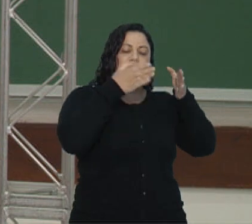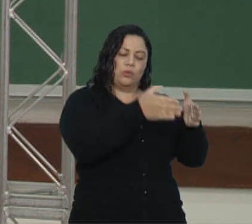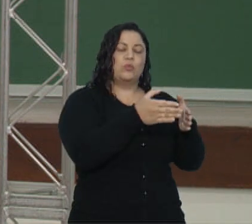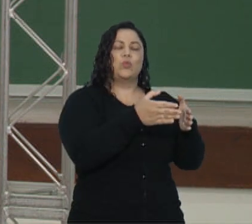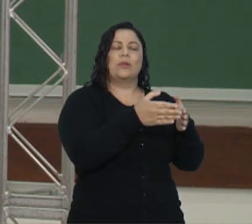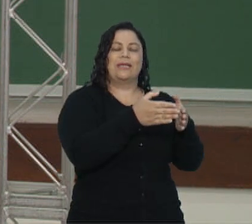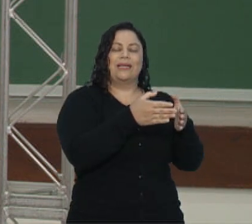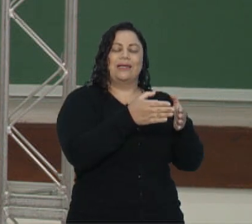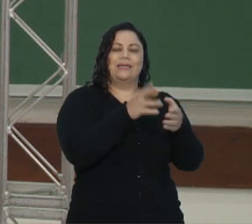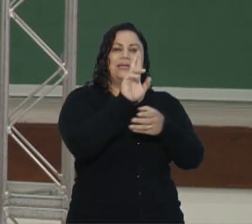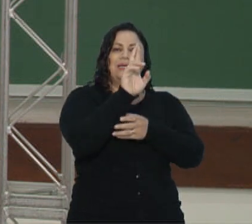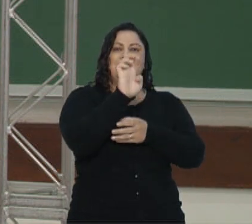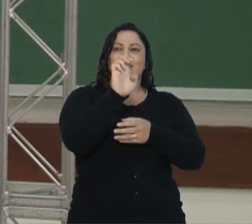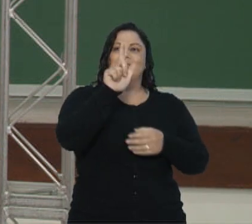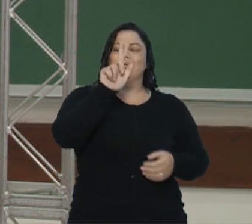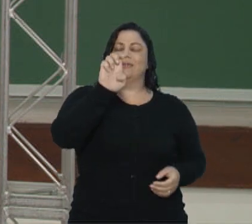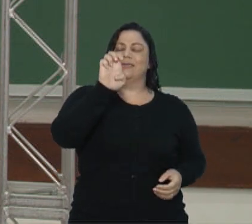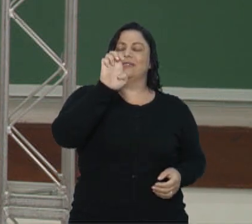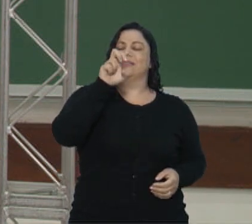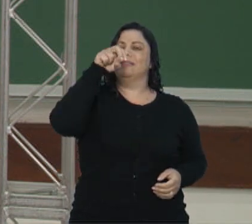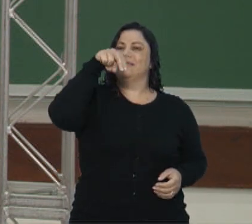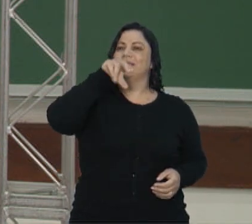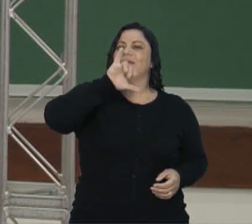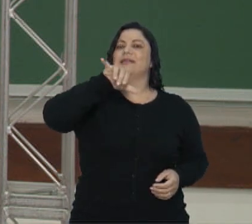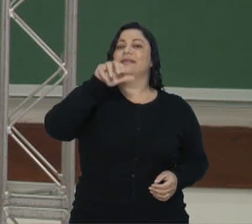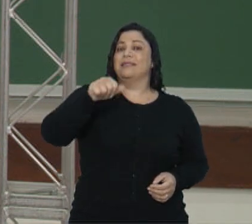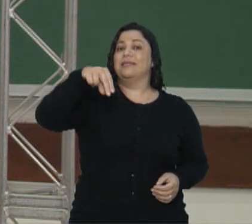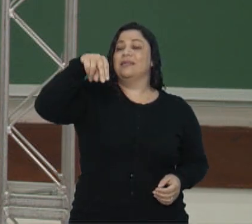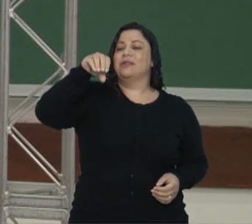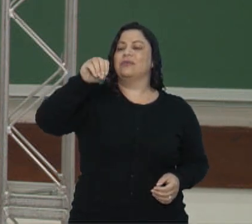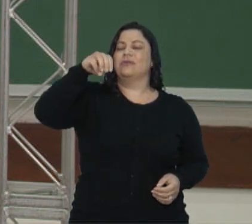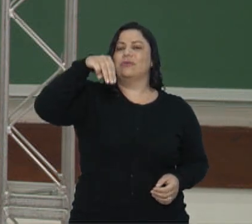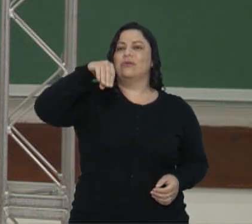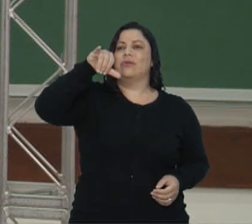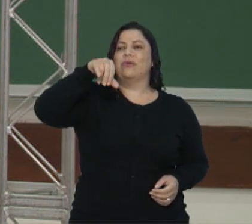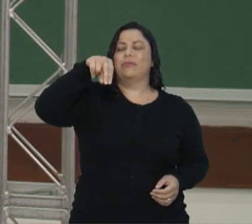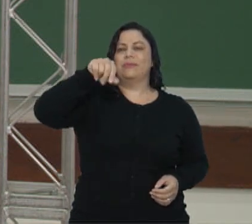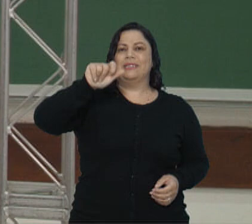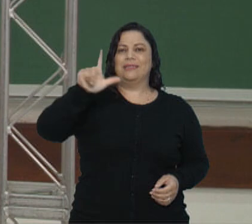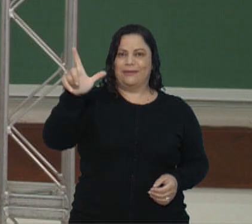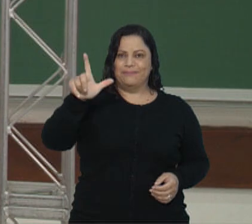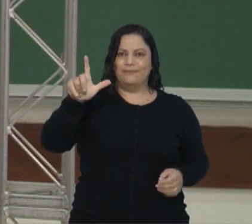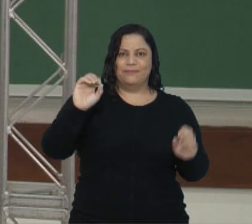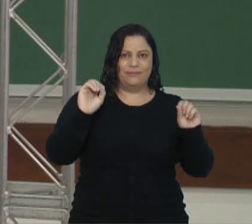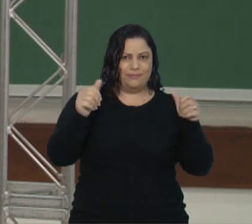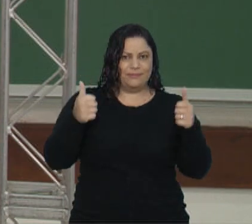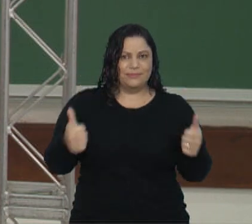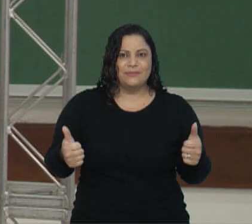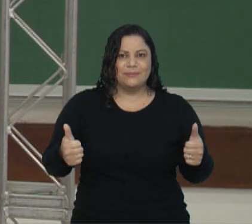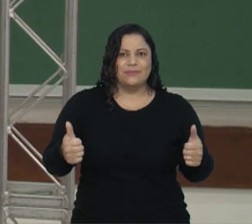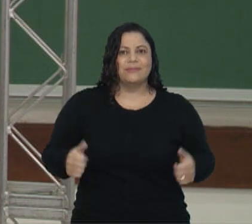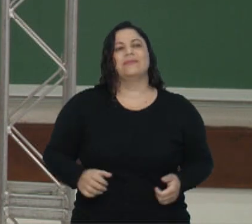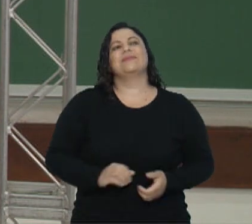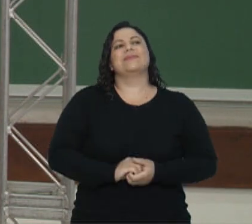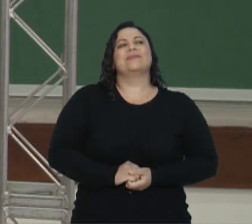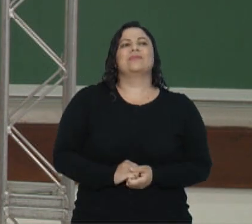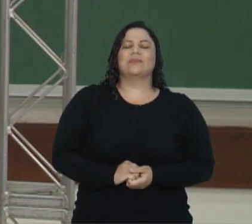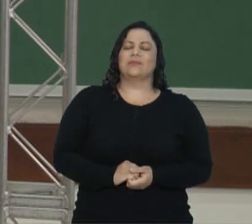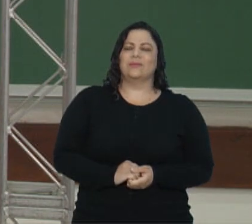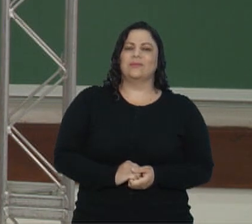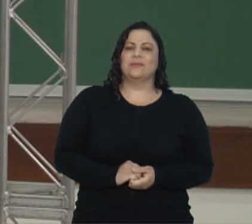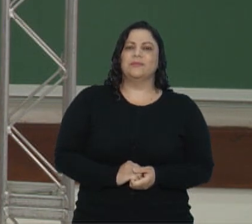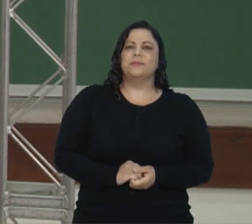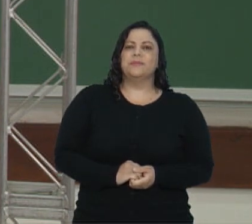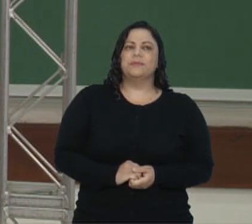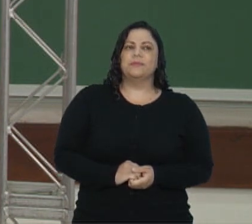regência nominal, que é um conteúdo importante na nossa série, tá bom? Vamos lá? Eu retomo com